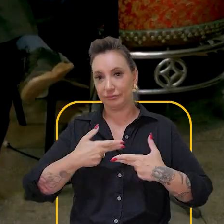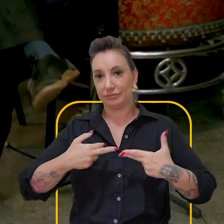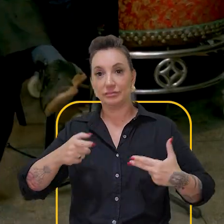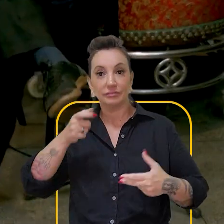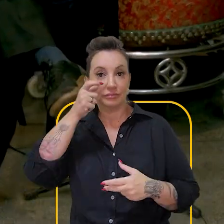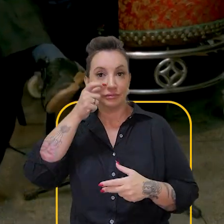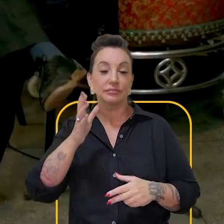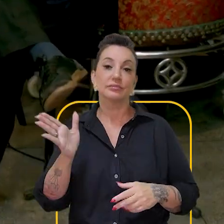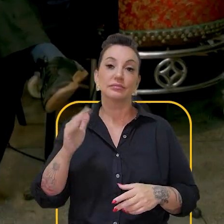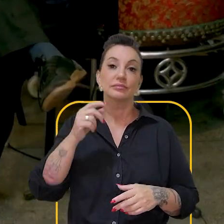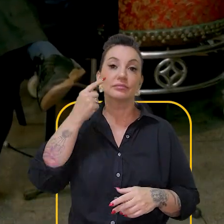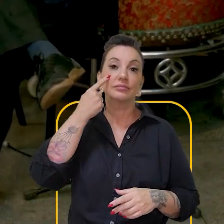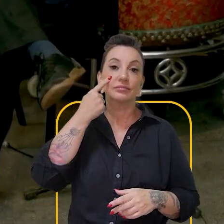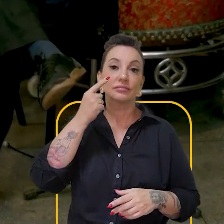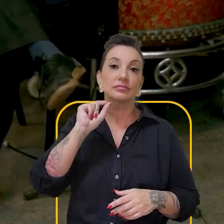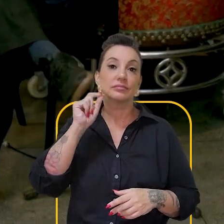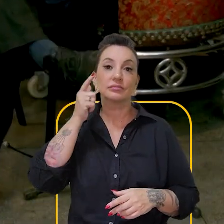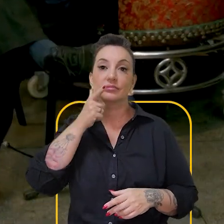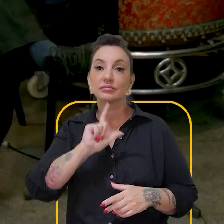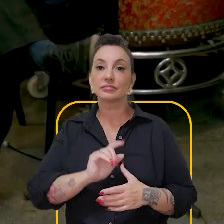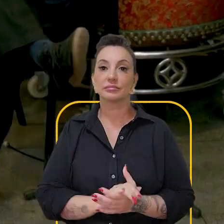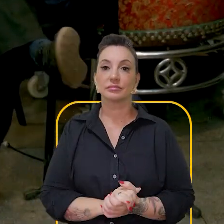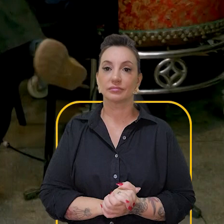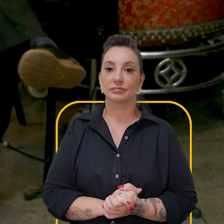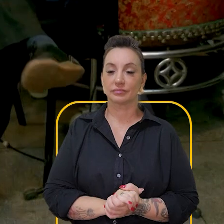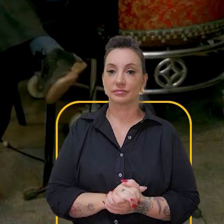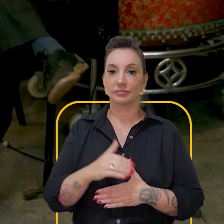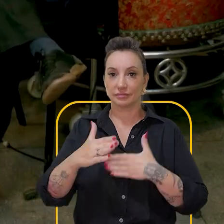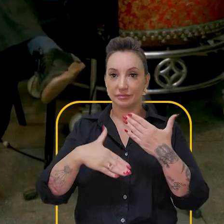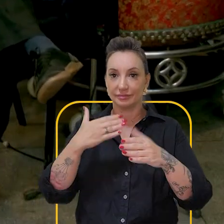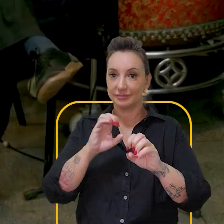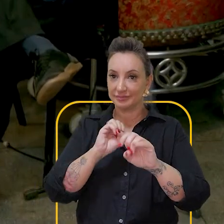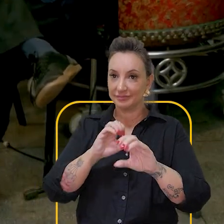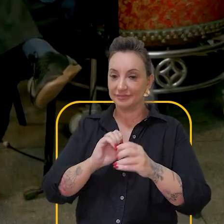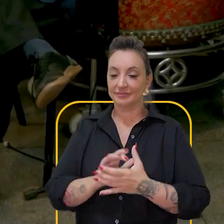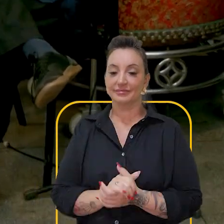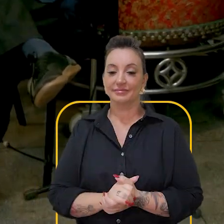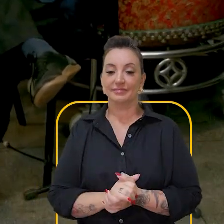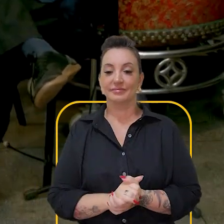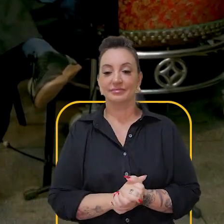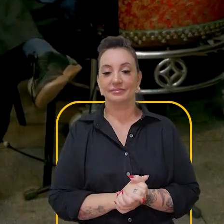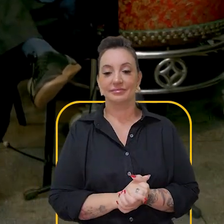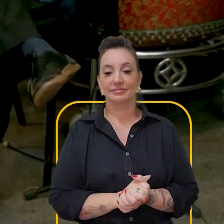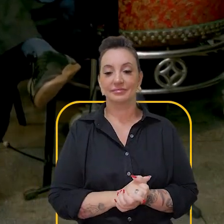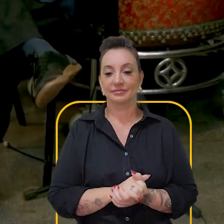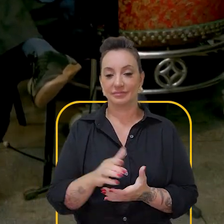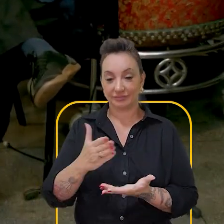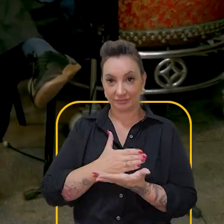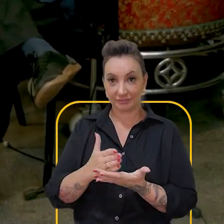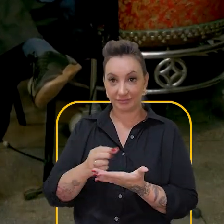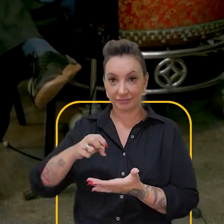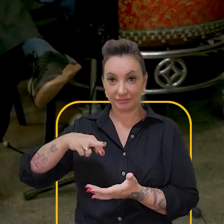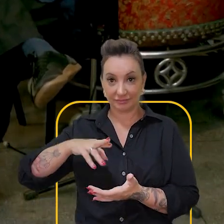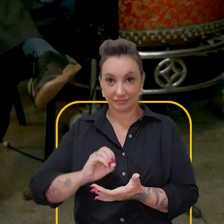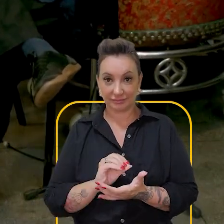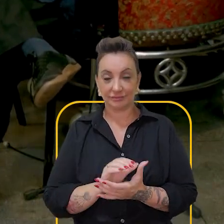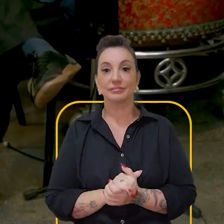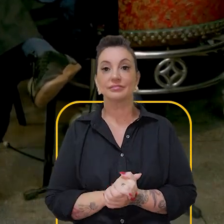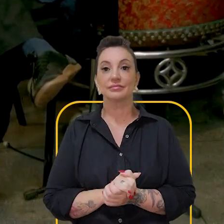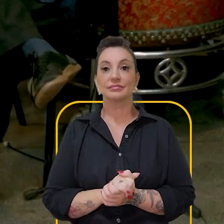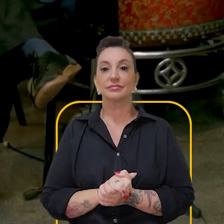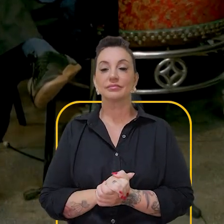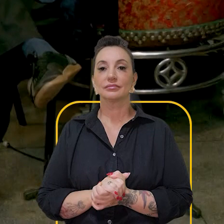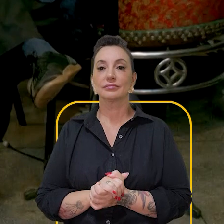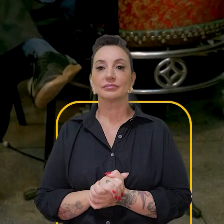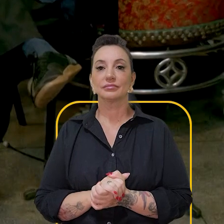máo quer começar posso começar E se for Urbano nasceu onde sou de Jundiaí jundí mesmo região nascido e